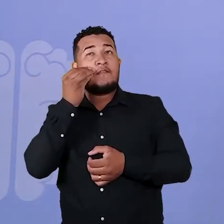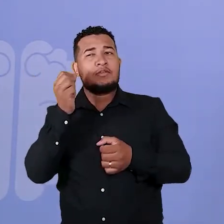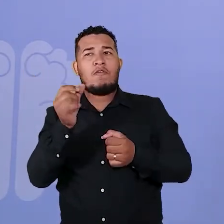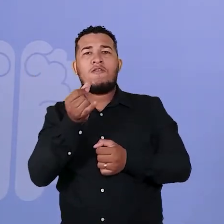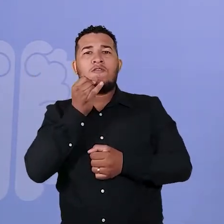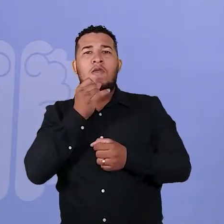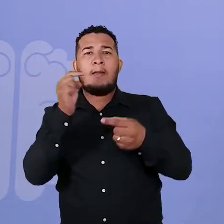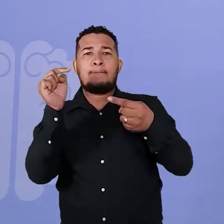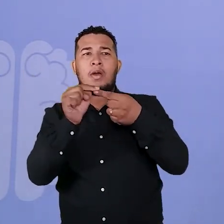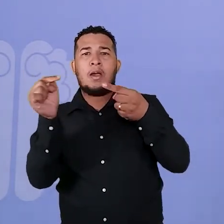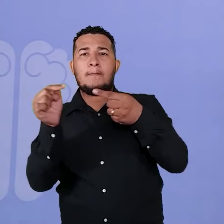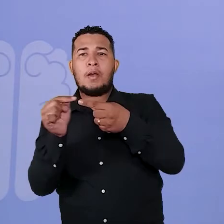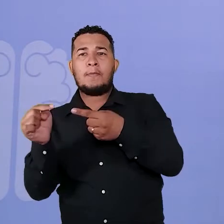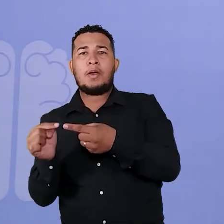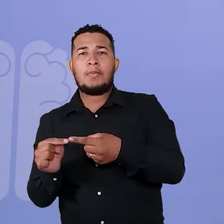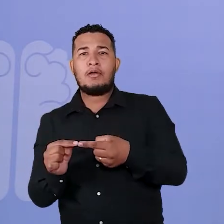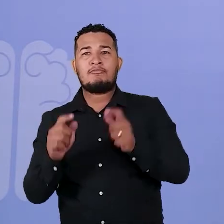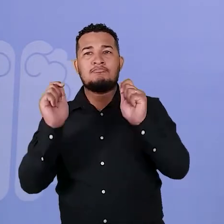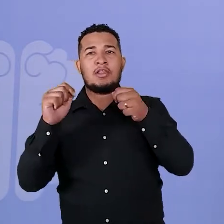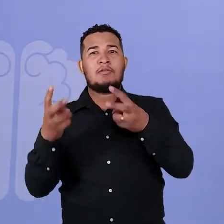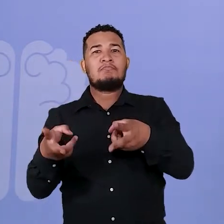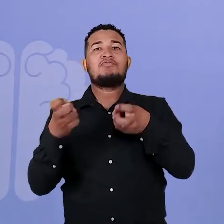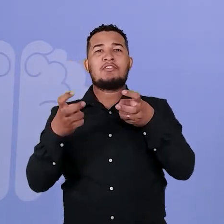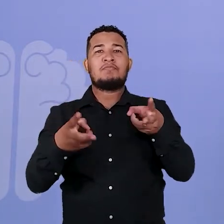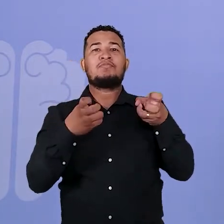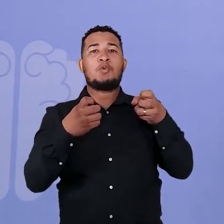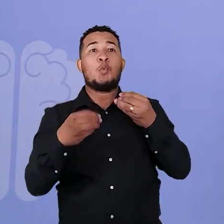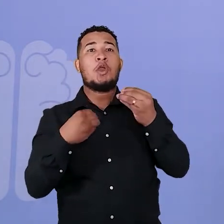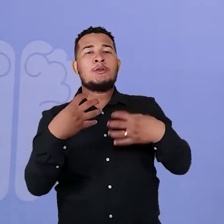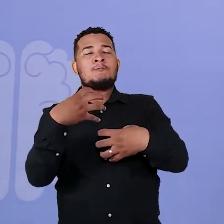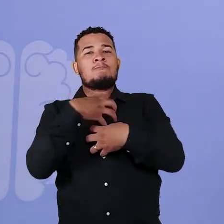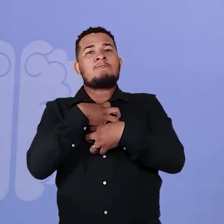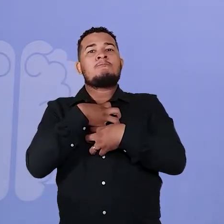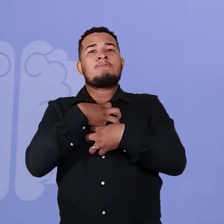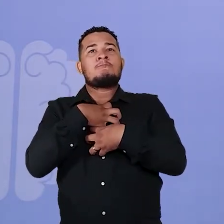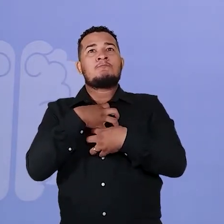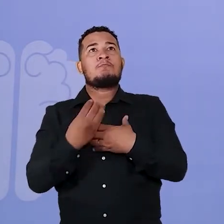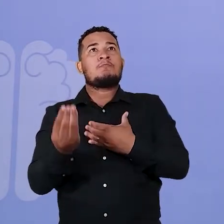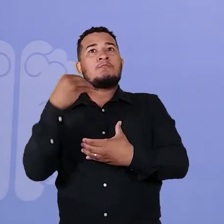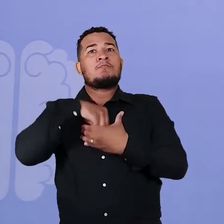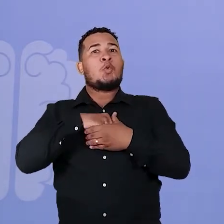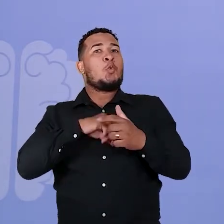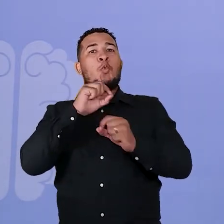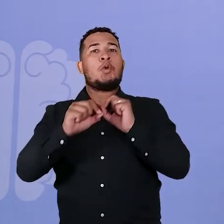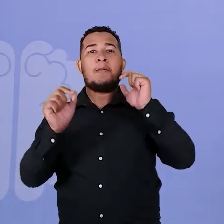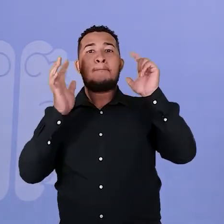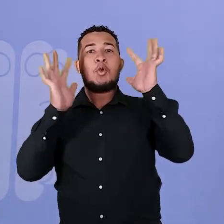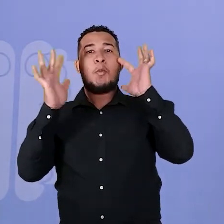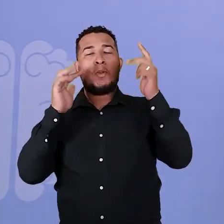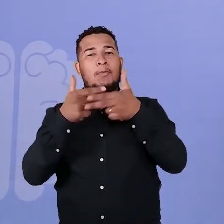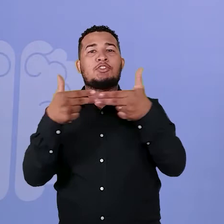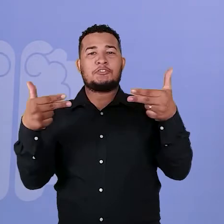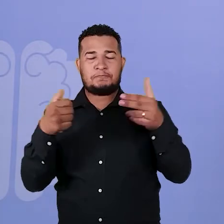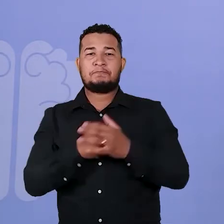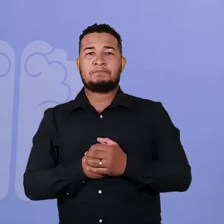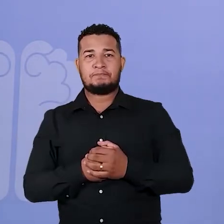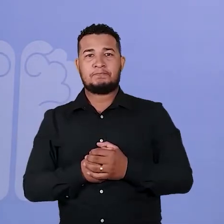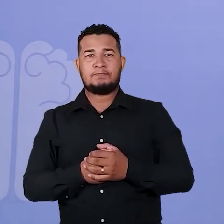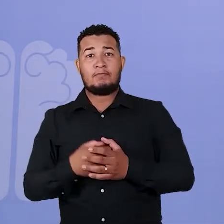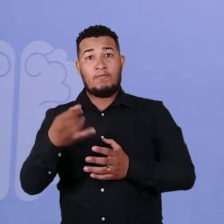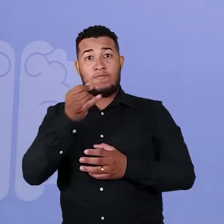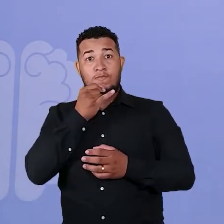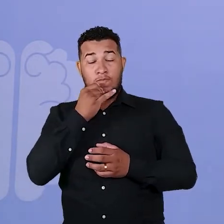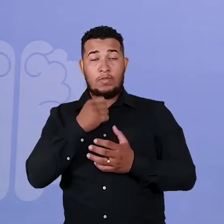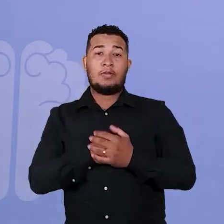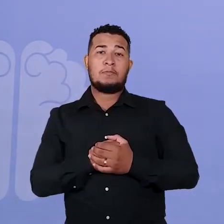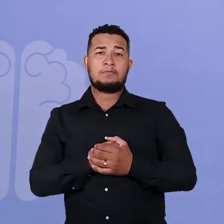ver se, com esses exemplos, a gente consegue capturar a essência do que é problematizar algo.